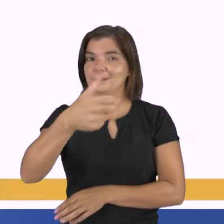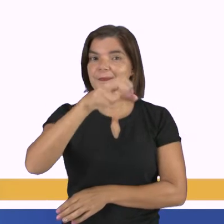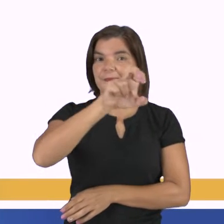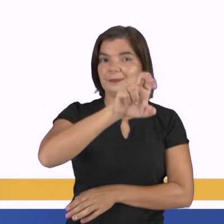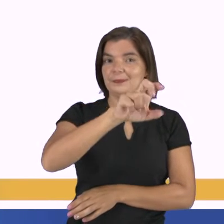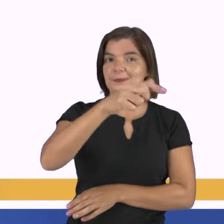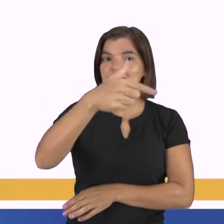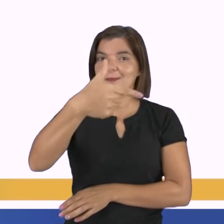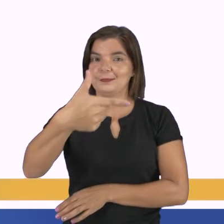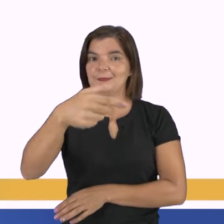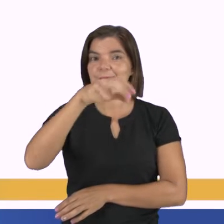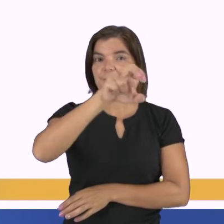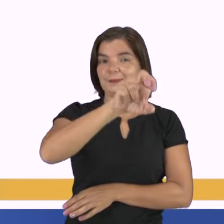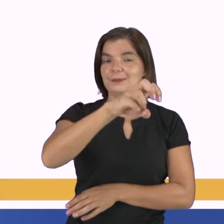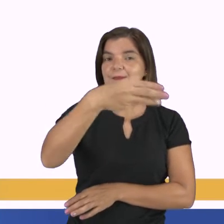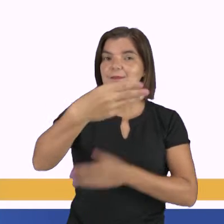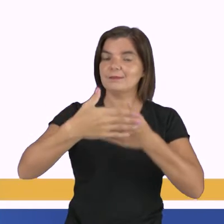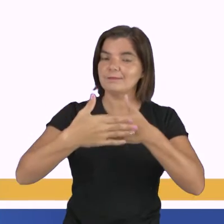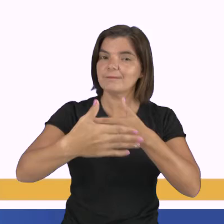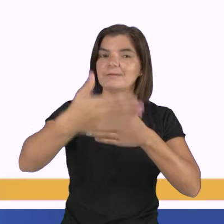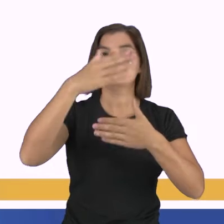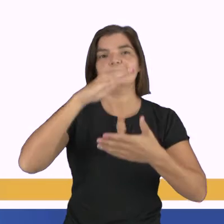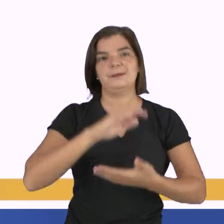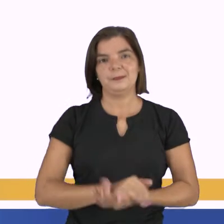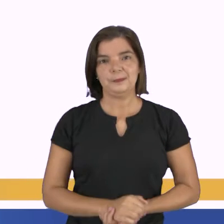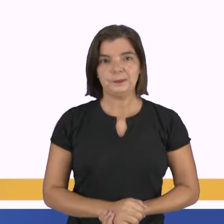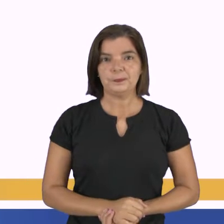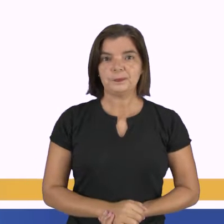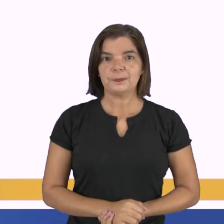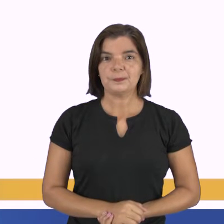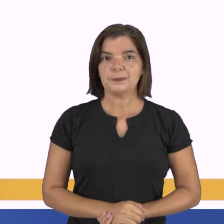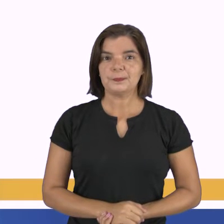51, 52 e assim por delante.